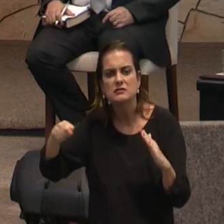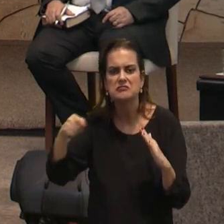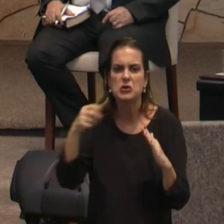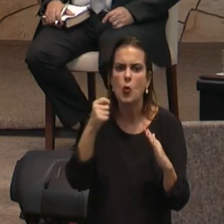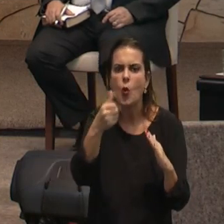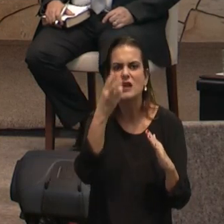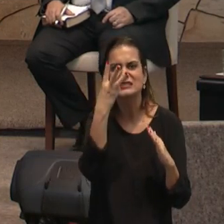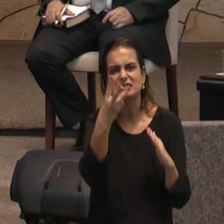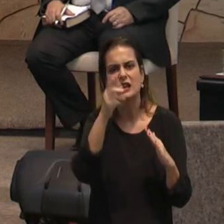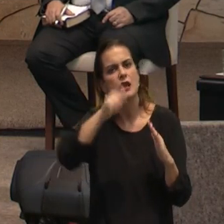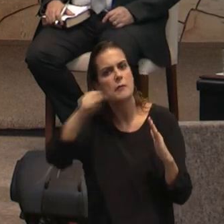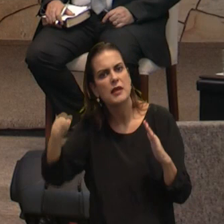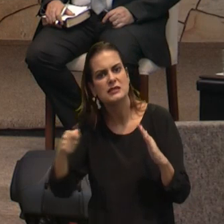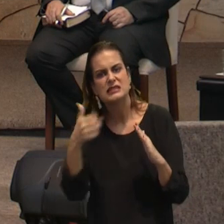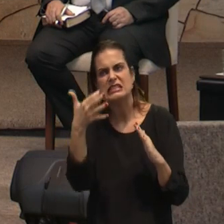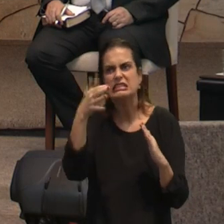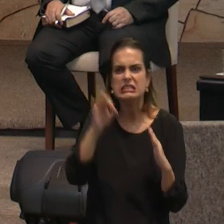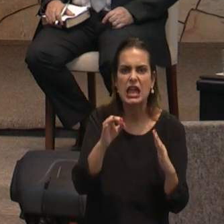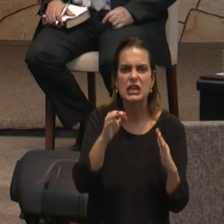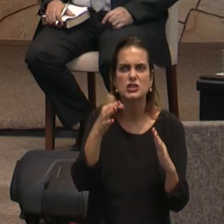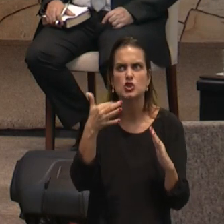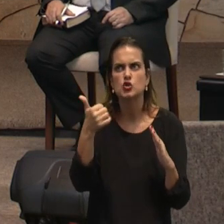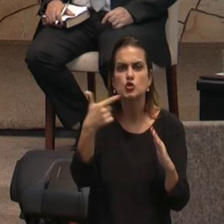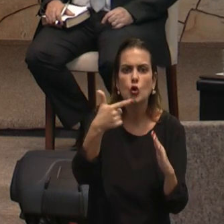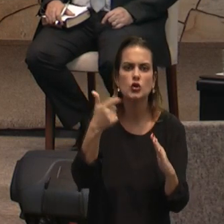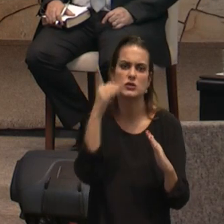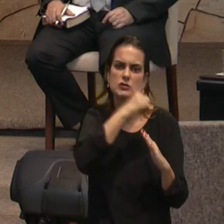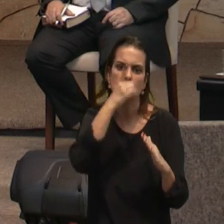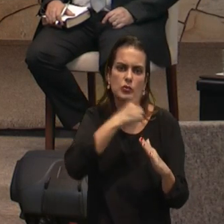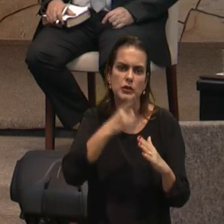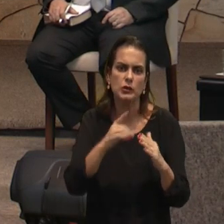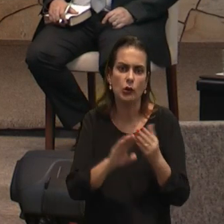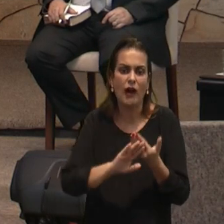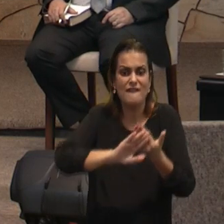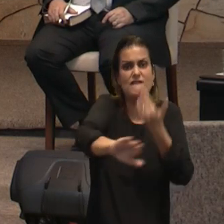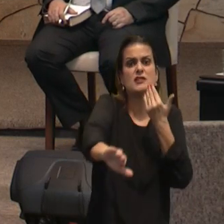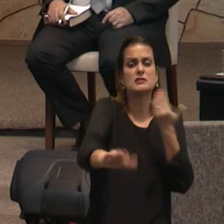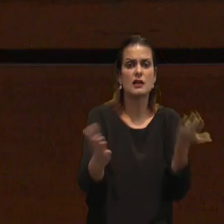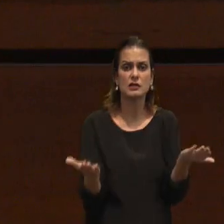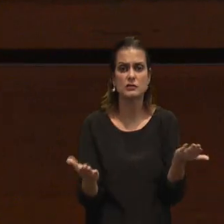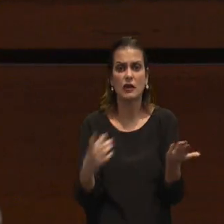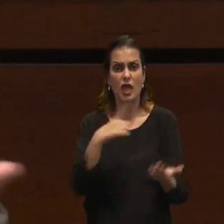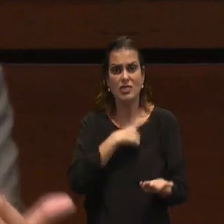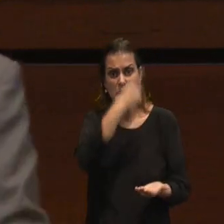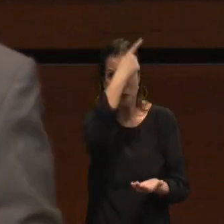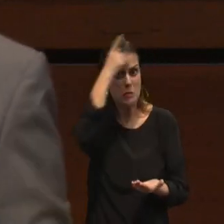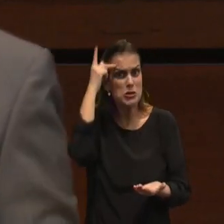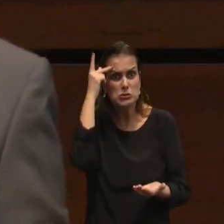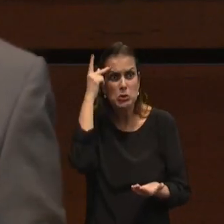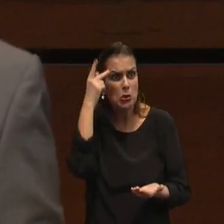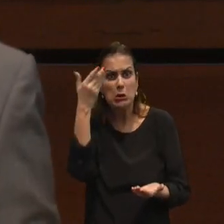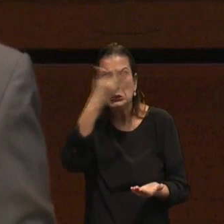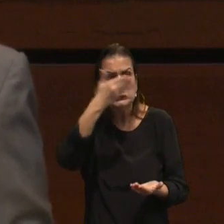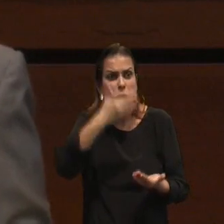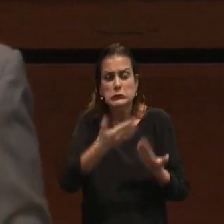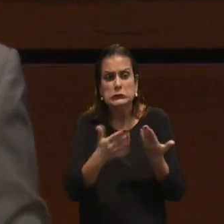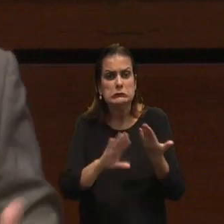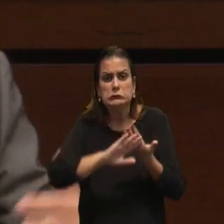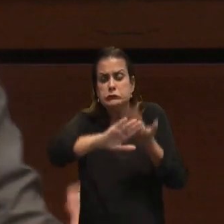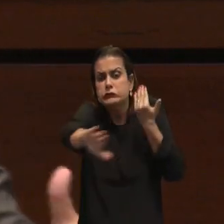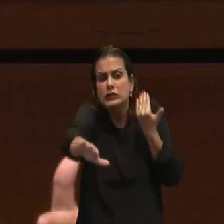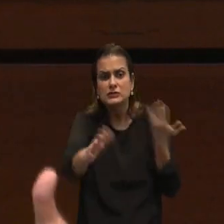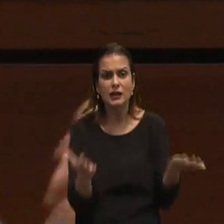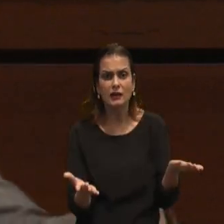aí quase 10, 12 domingos distantes uns dos outros. Há pessoas aqui que não se veem há muito tempo,